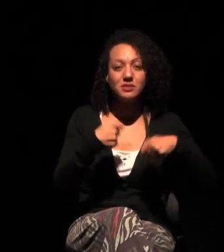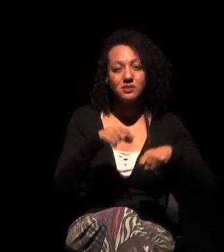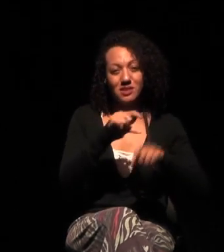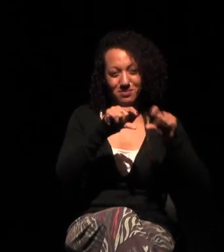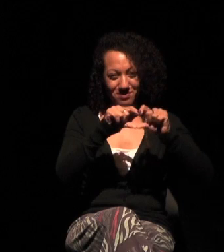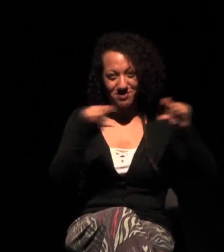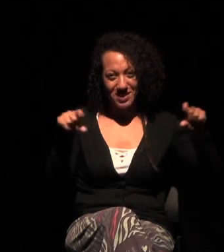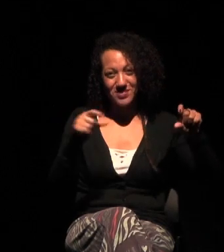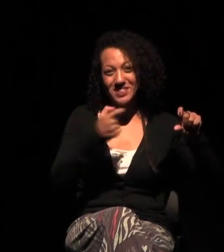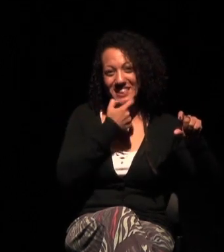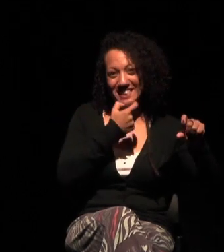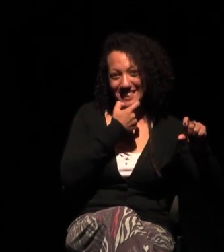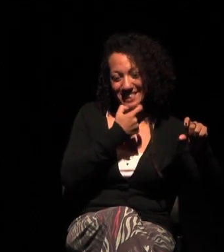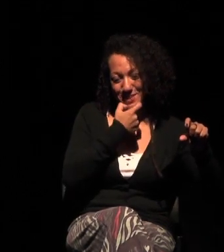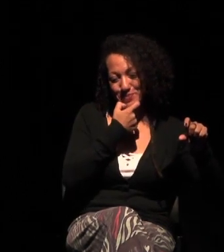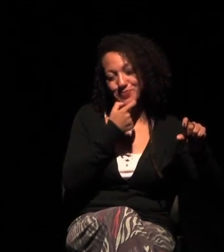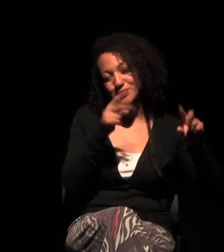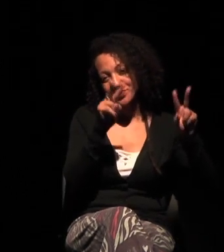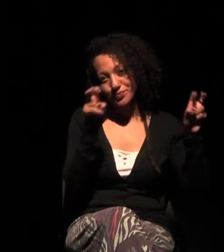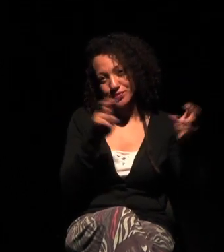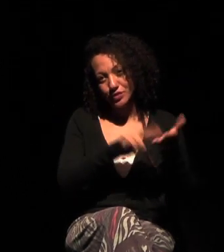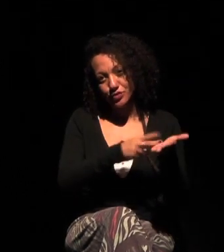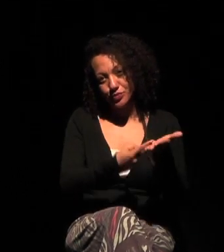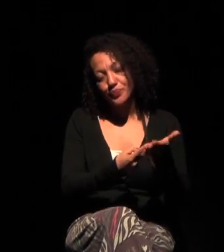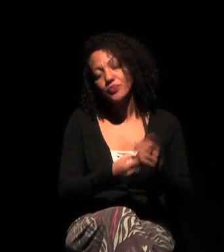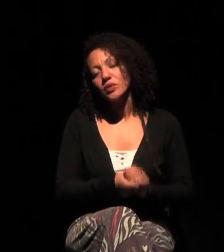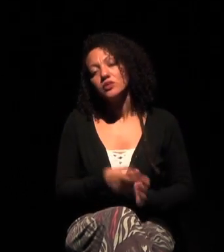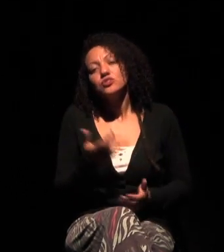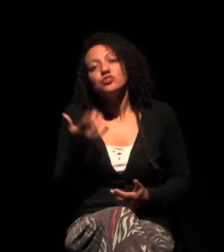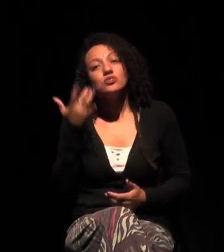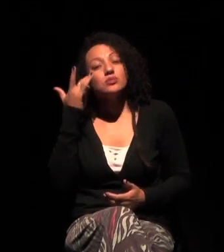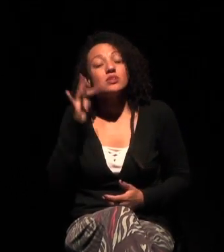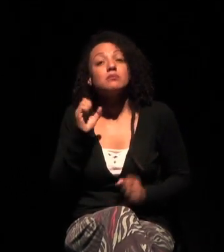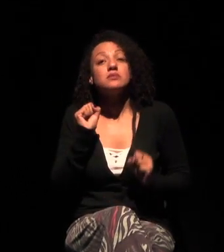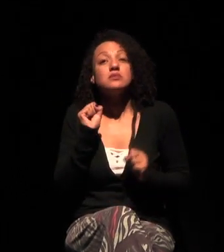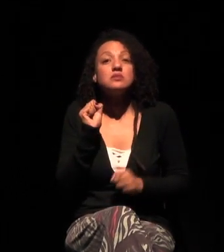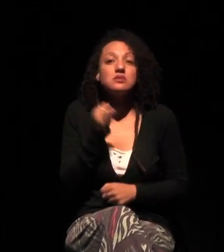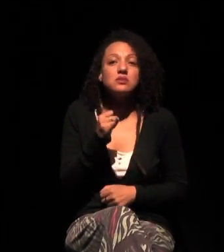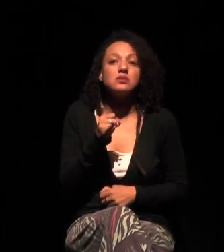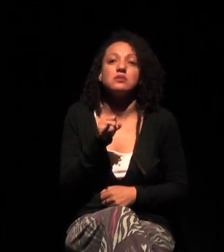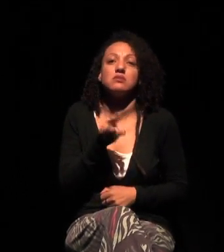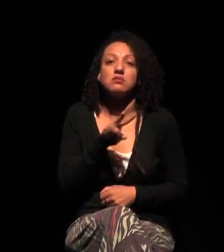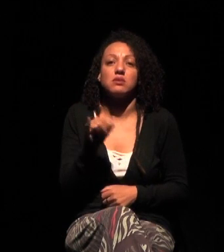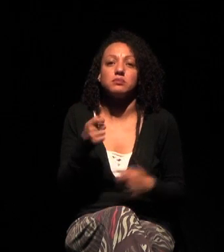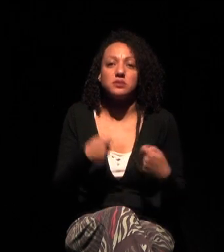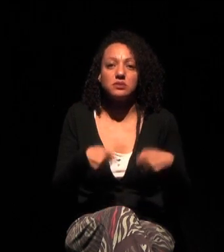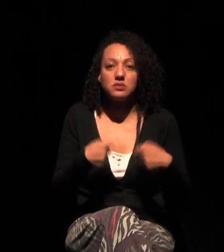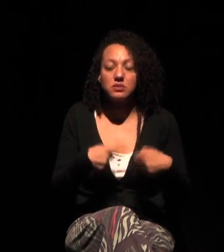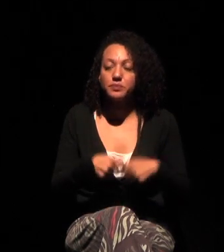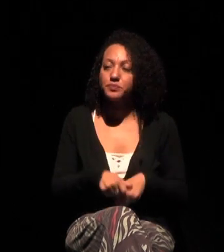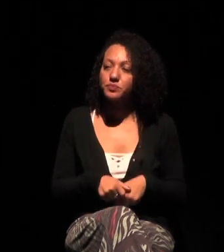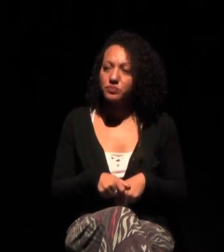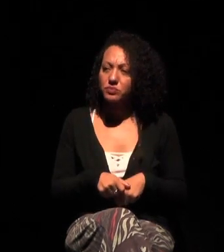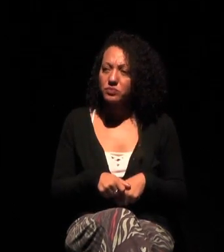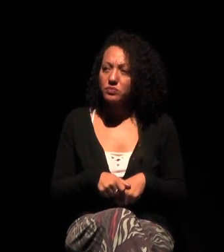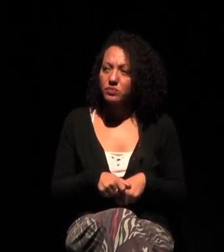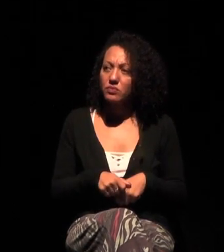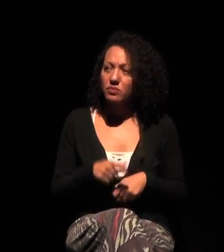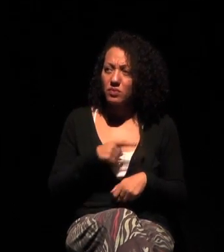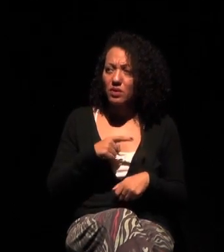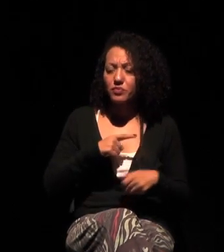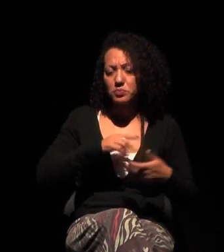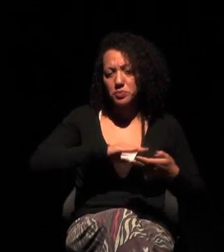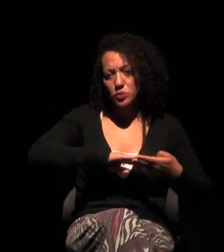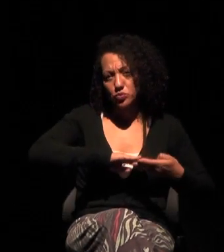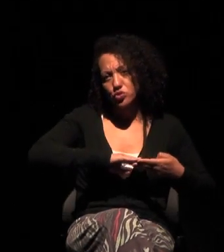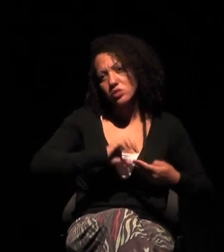para o justin case foi comentado aqui em várias vezes da mesa é tanto em medicina com tecnologia que